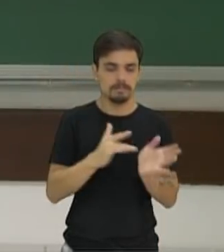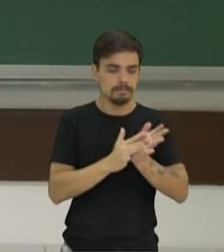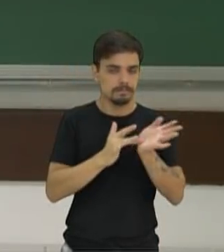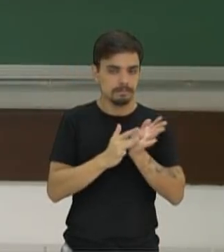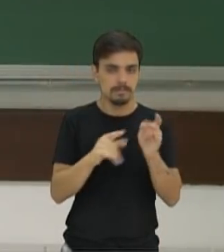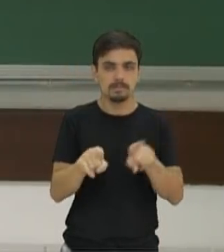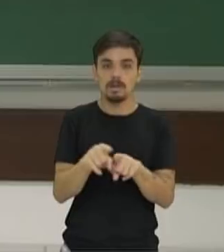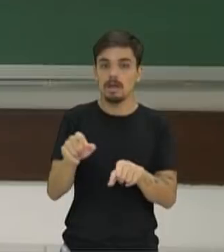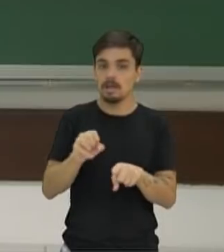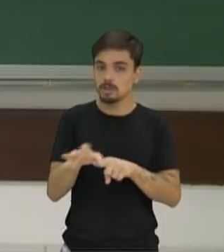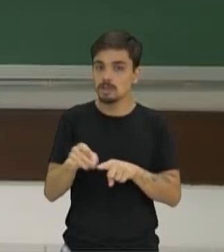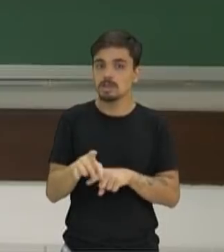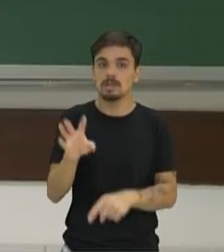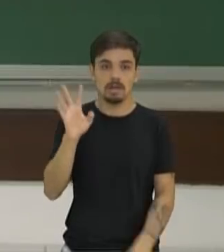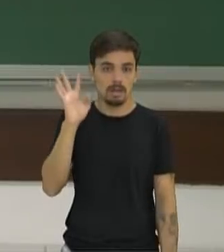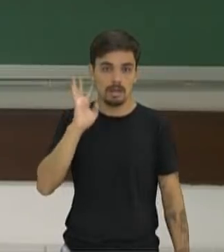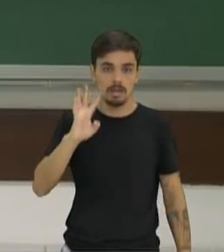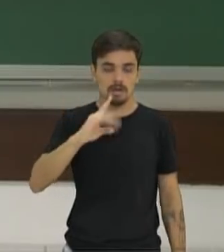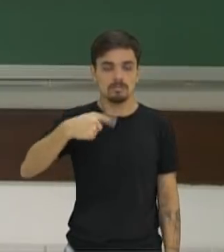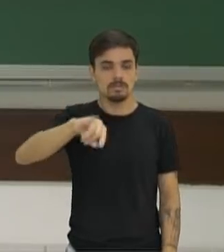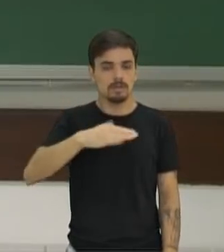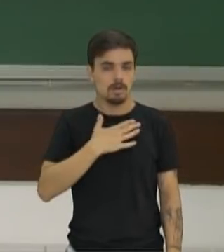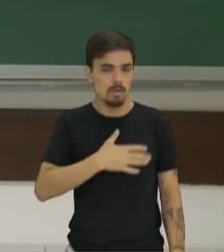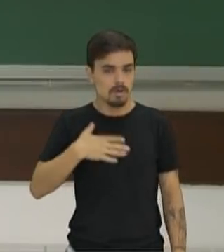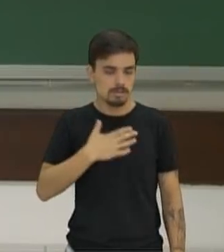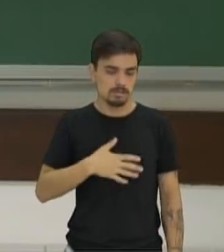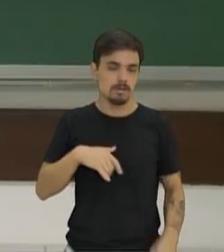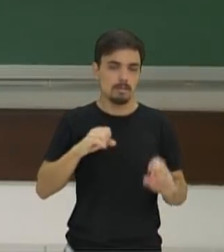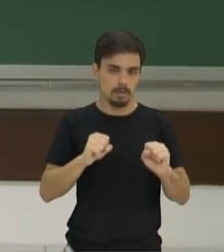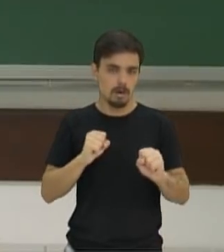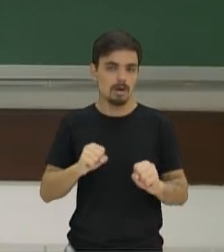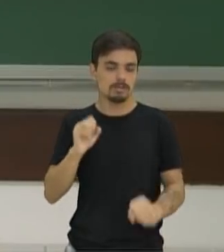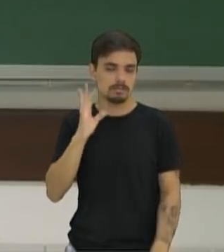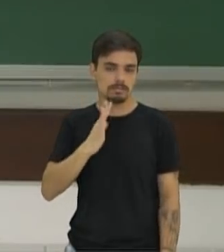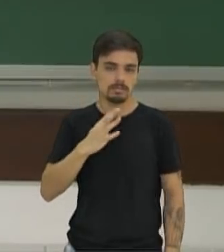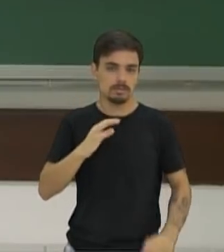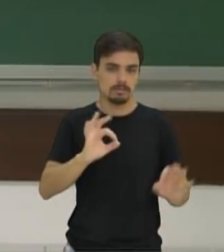você gosta do assunto, certo? De inteligência artificial. São dicas bem